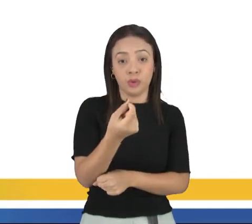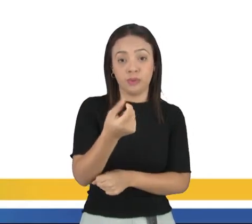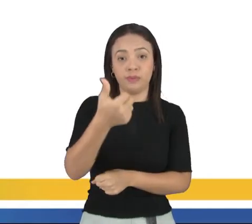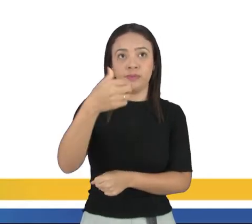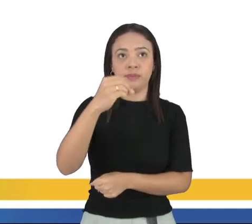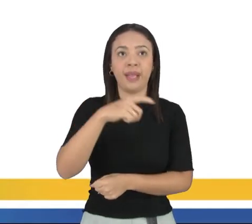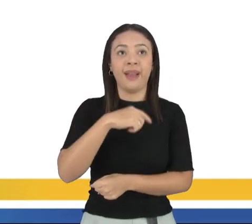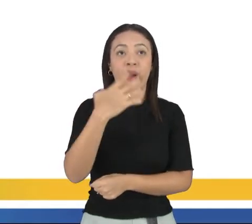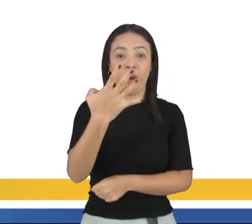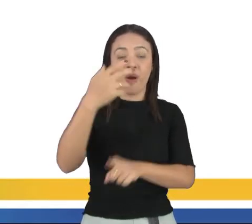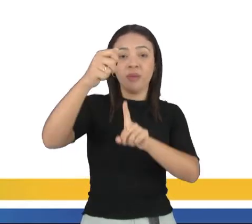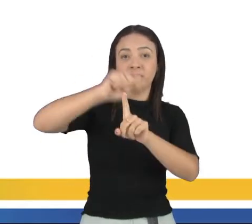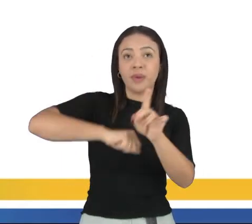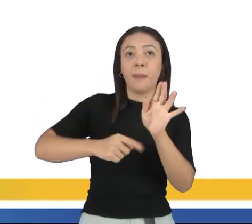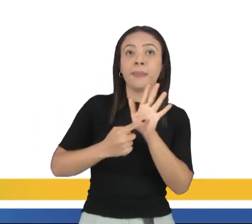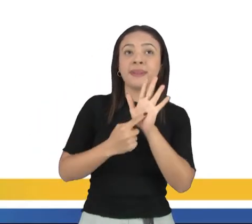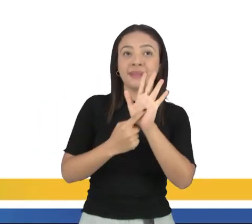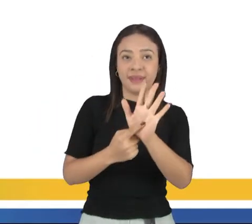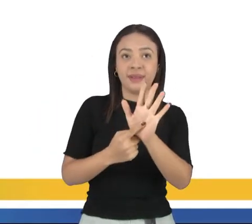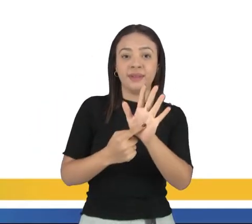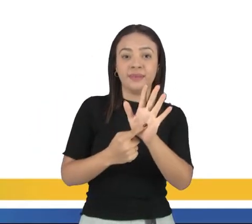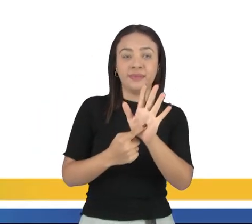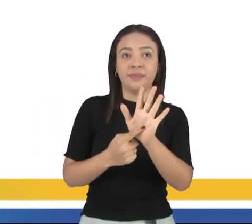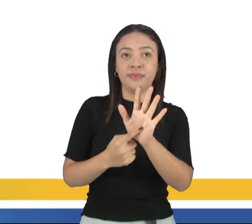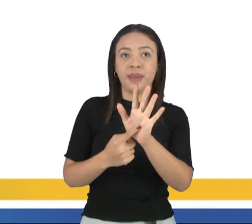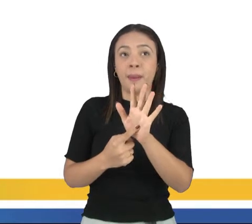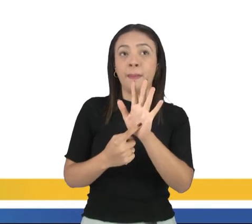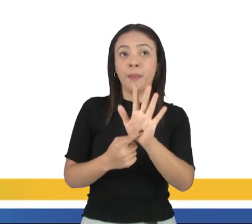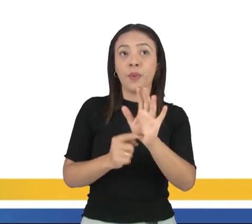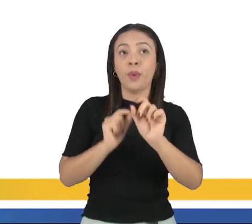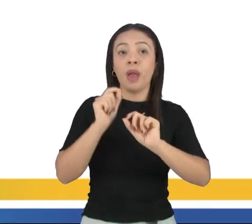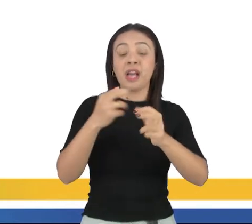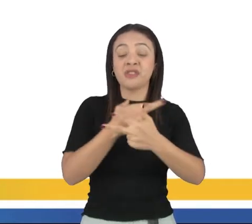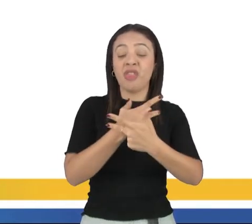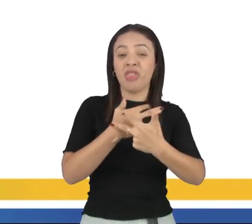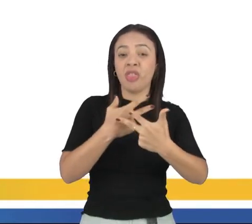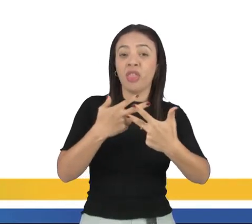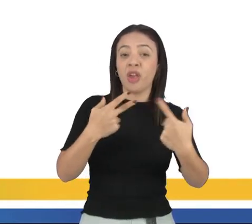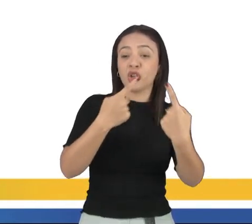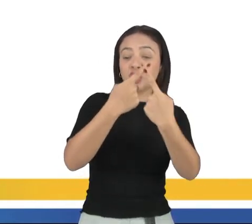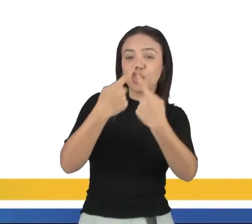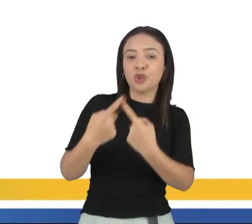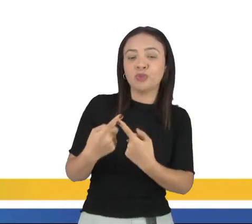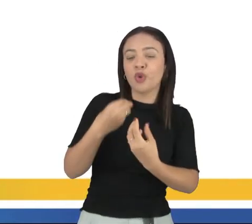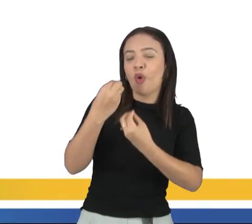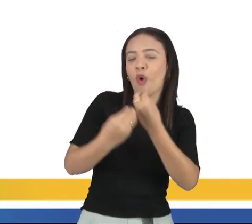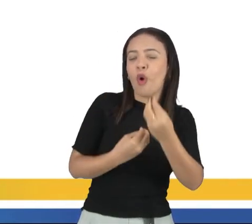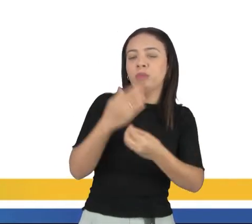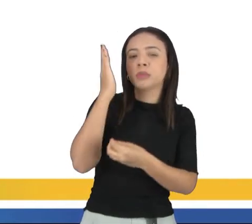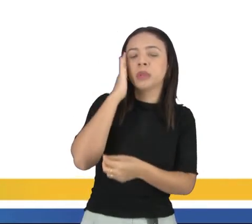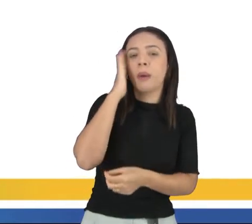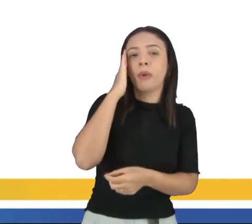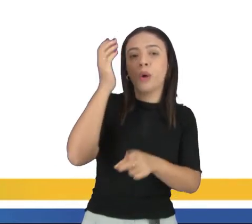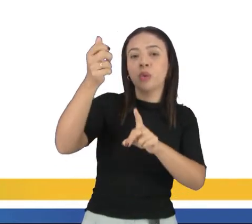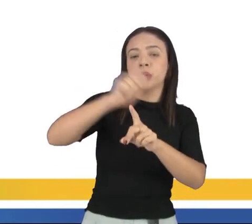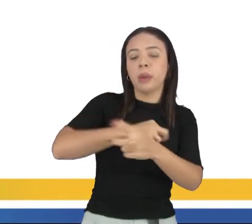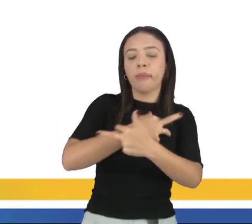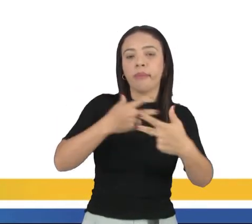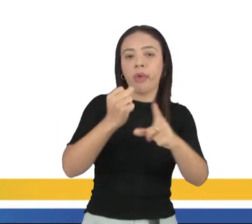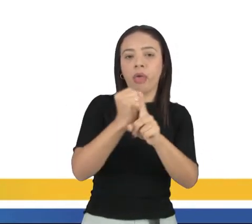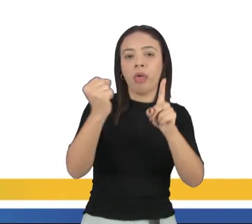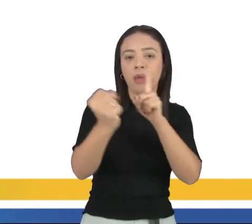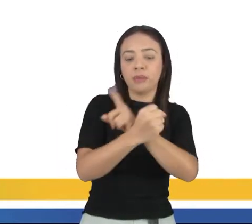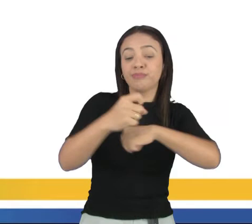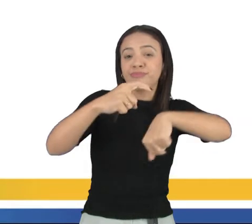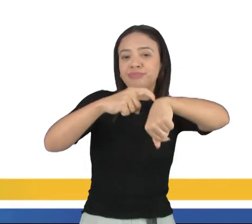lá os quatro calendários apresentados abaixo mostram a variedade na contagem do tempo em diferentes sociedades